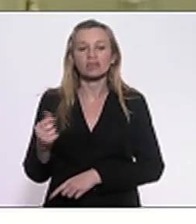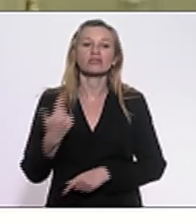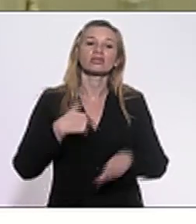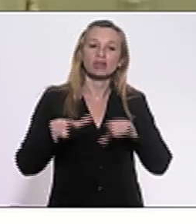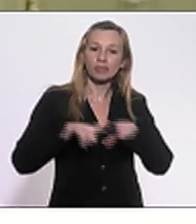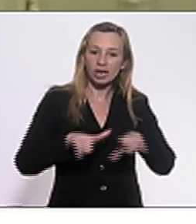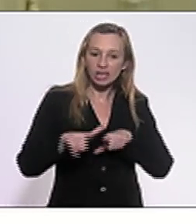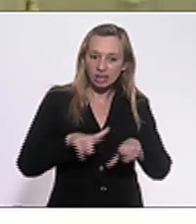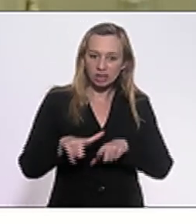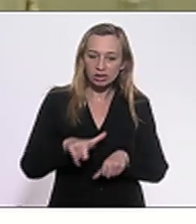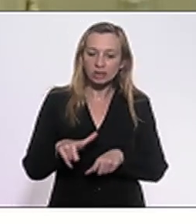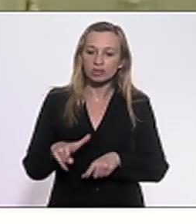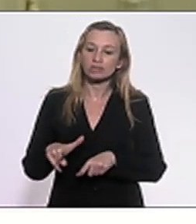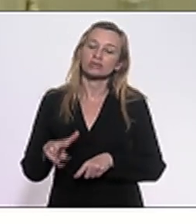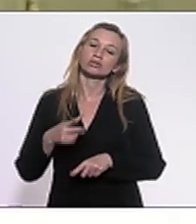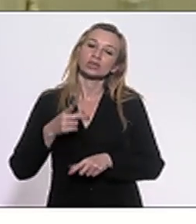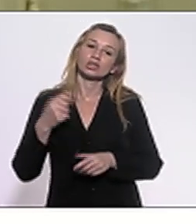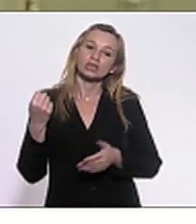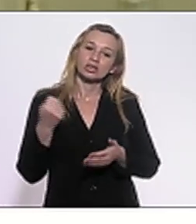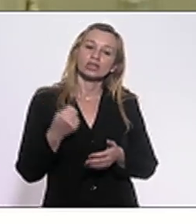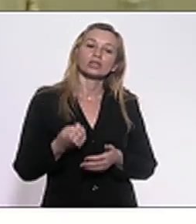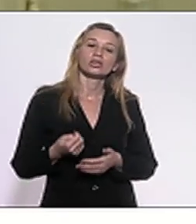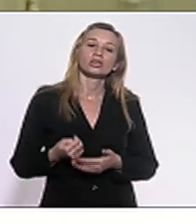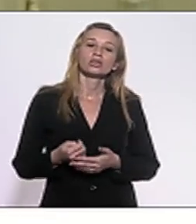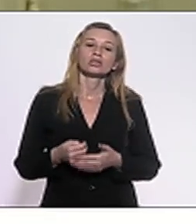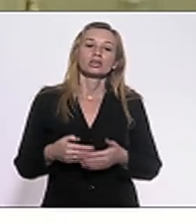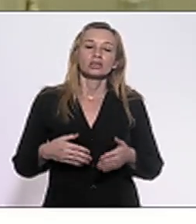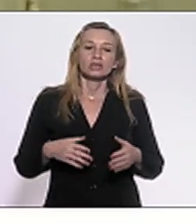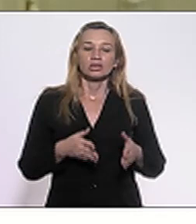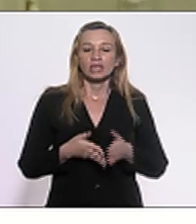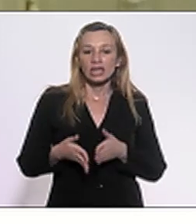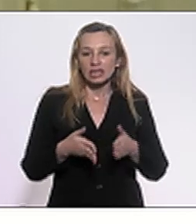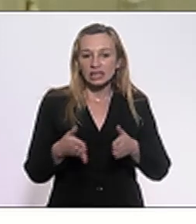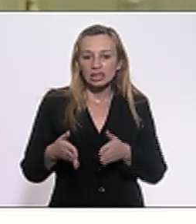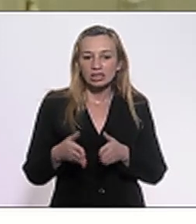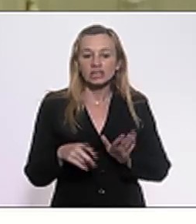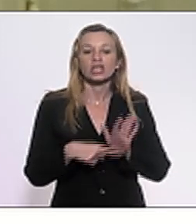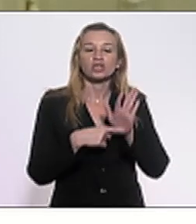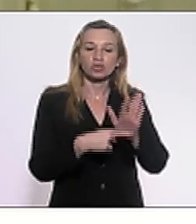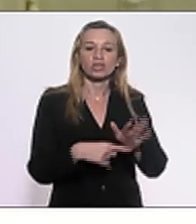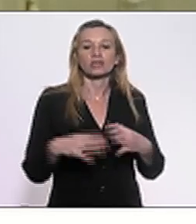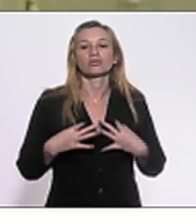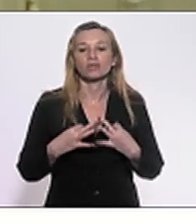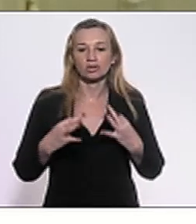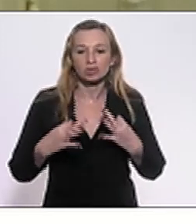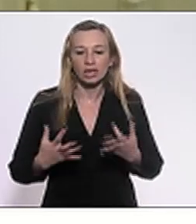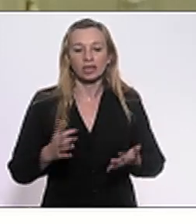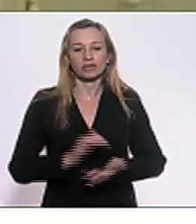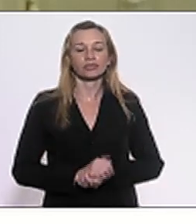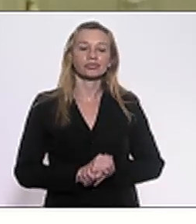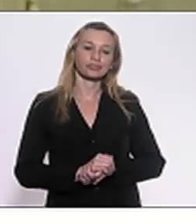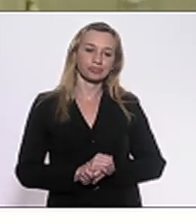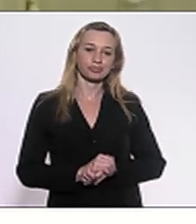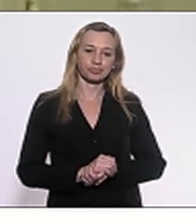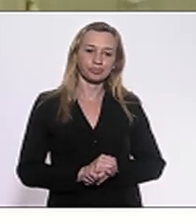trabalhando bastante na linha também de estímulo à arrecadação voluntária, né?